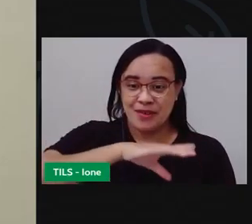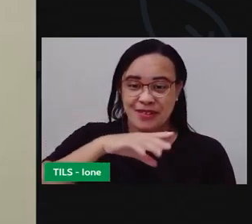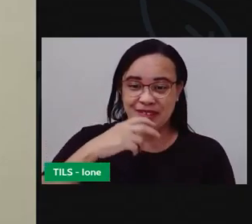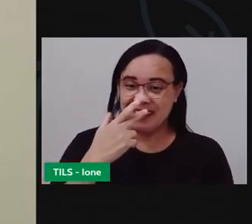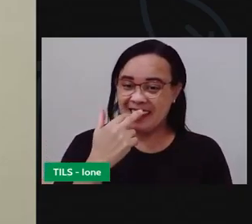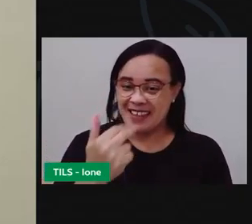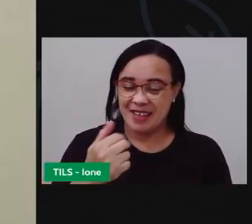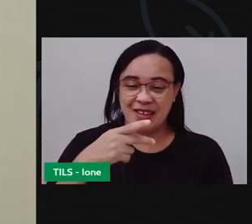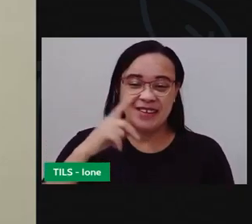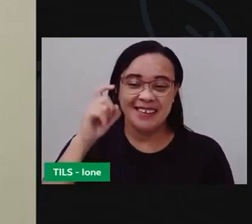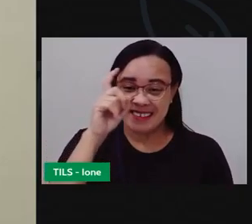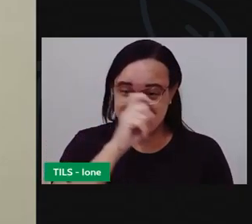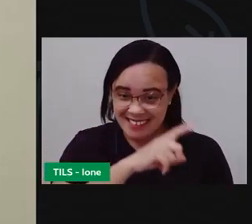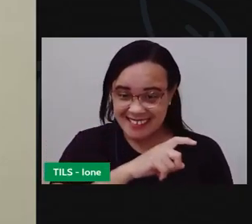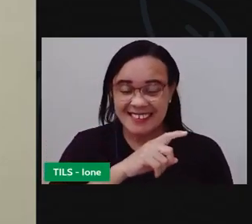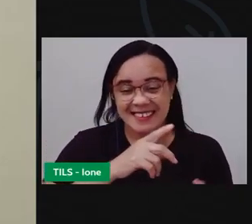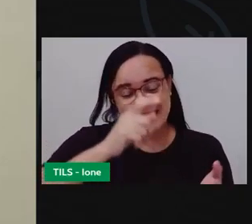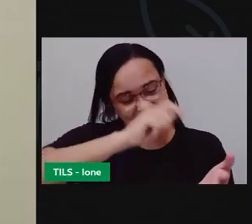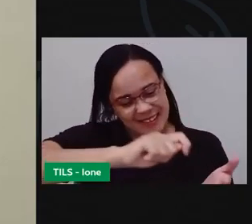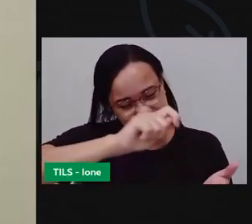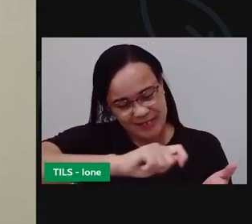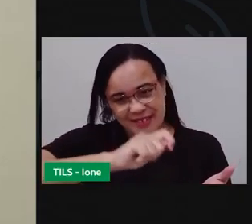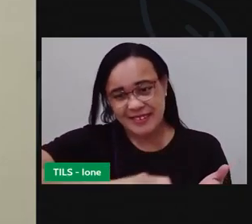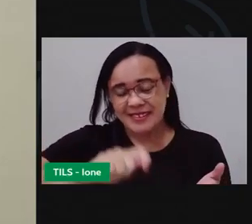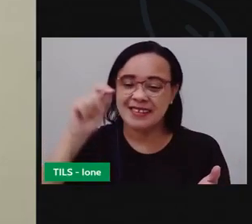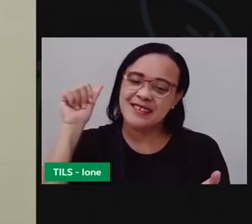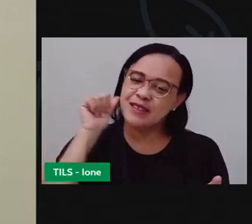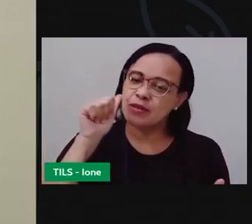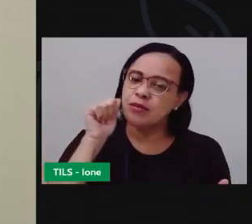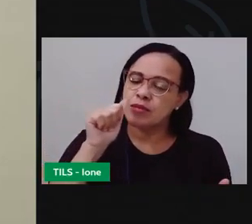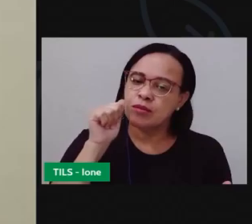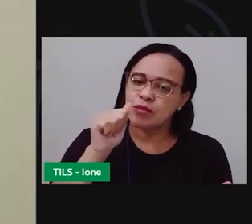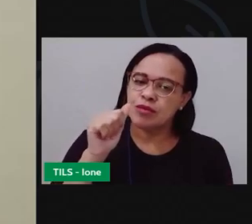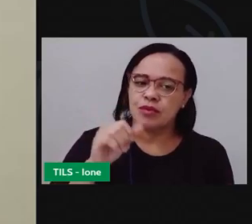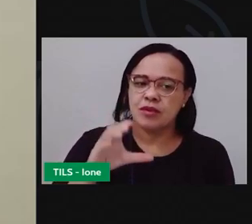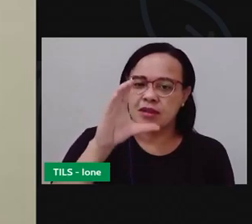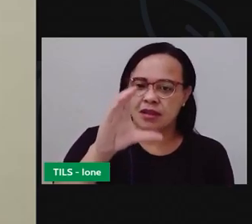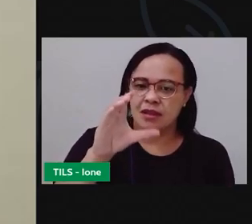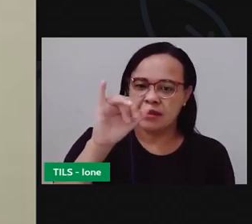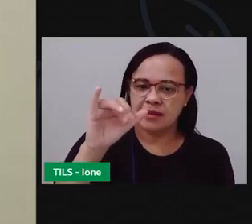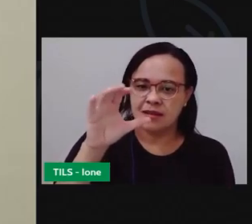Ele foi escrito pela autora Cissa.